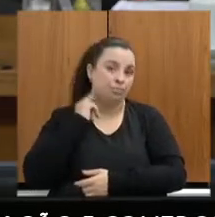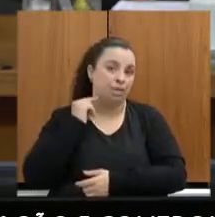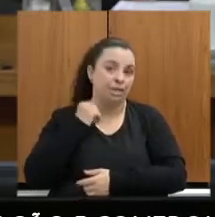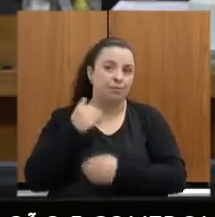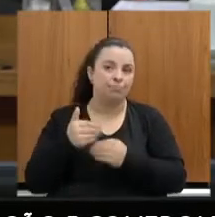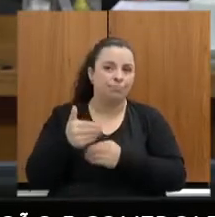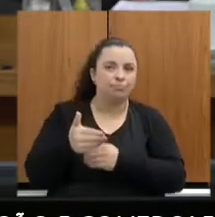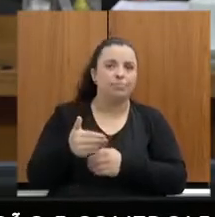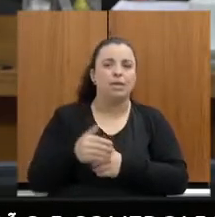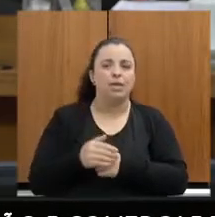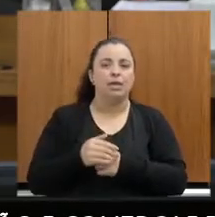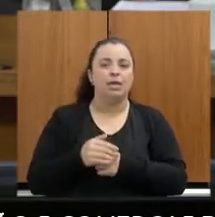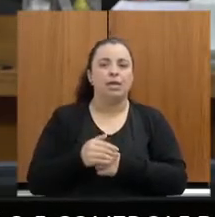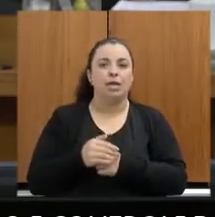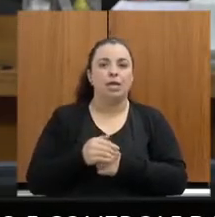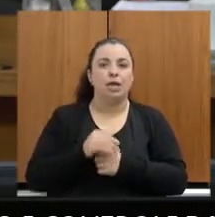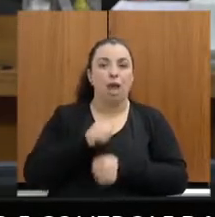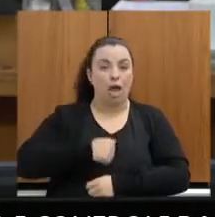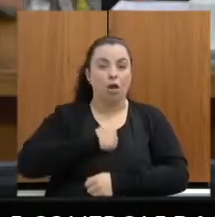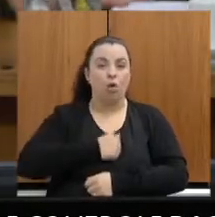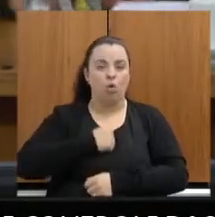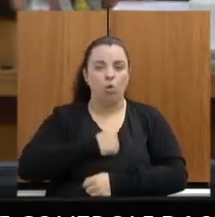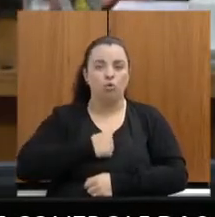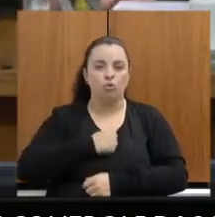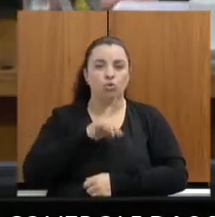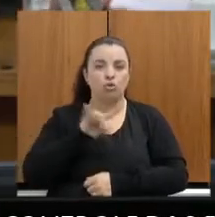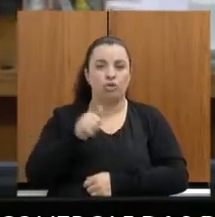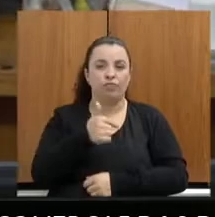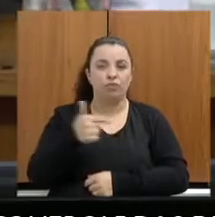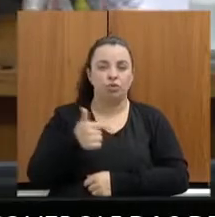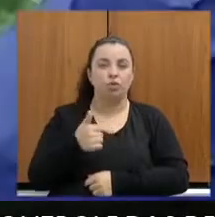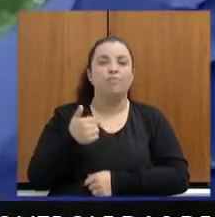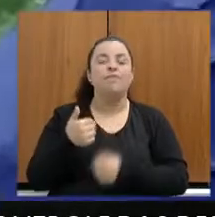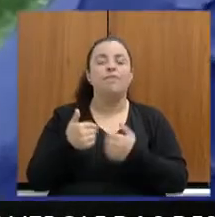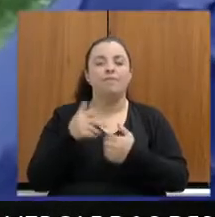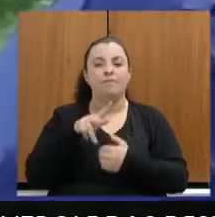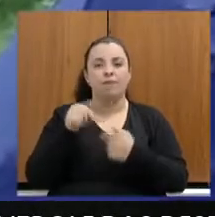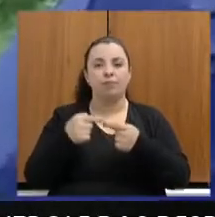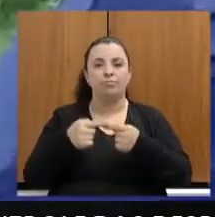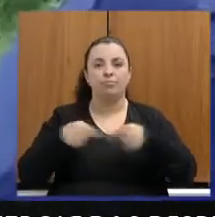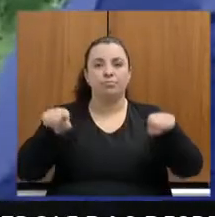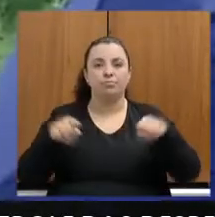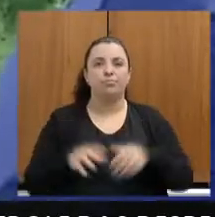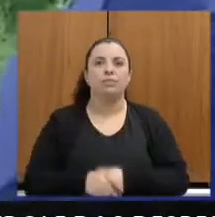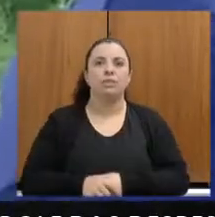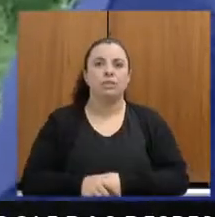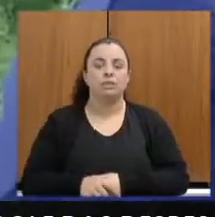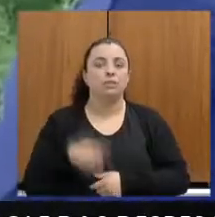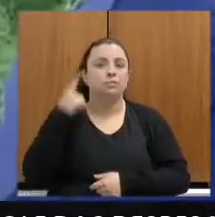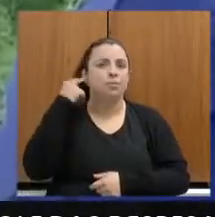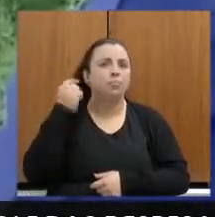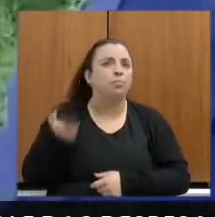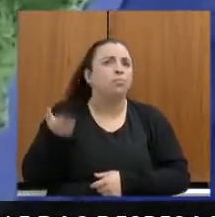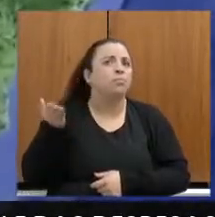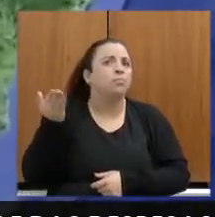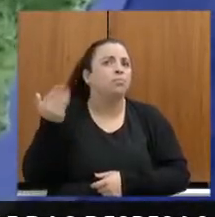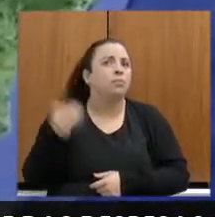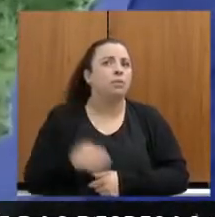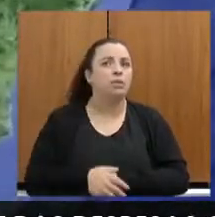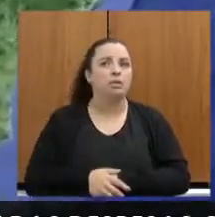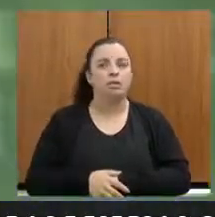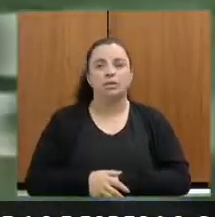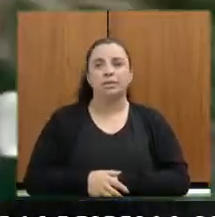funcionando do dia Vinte e Dois de Agosto estará inaugurado se puder aumentar o volume por favor